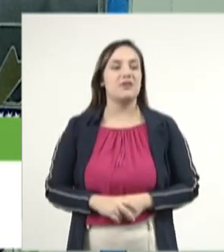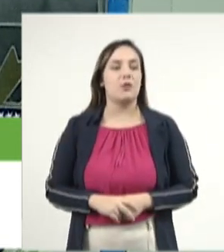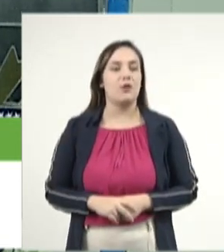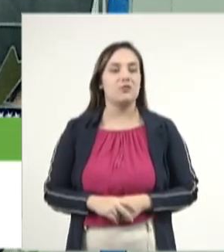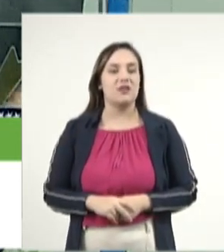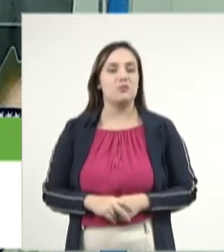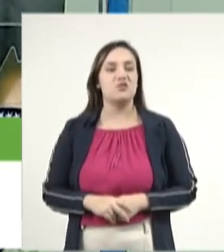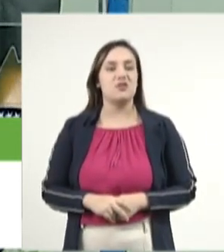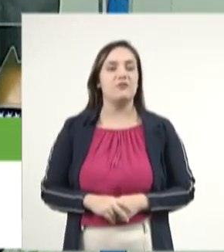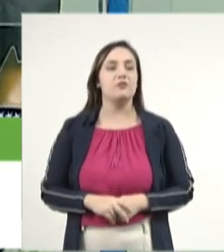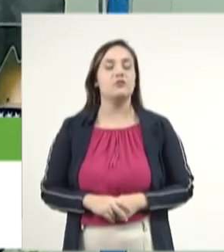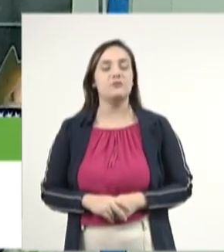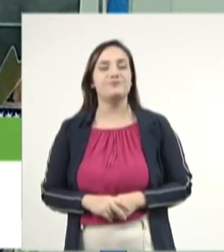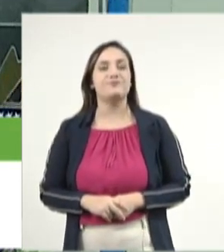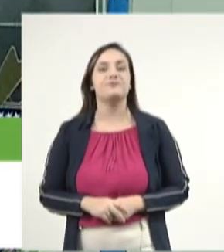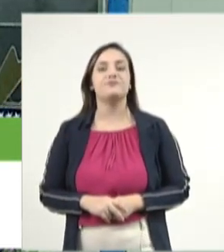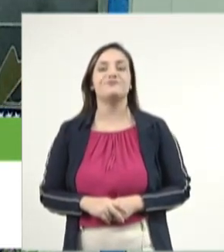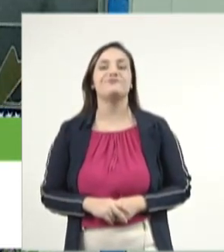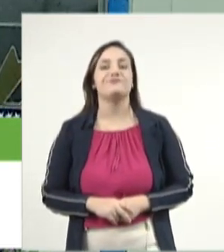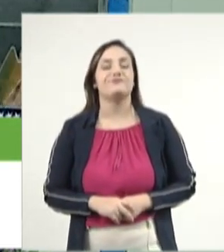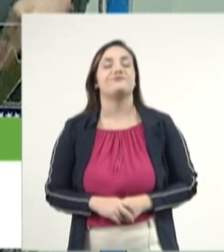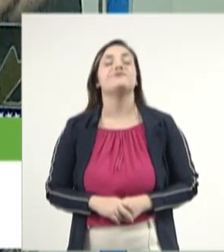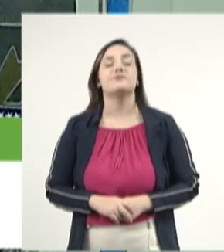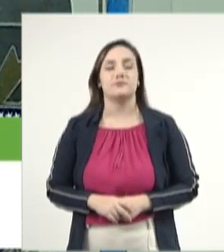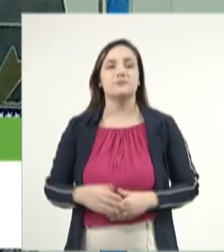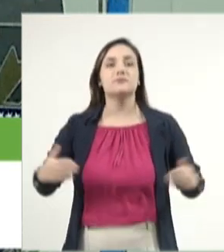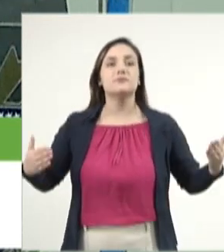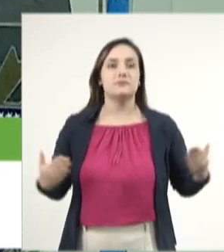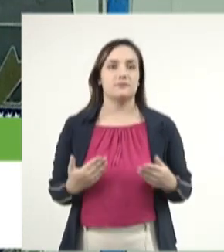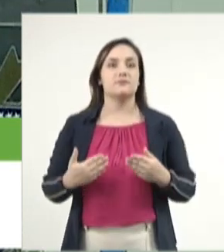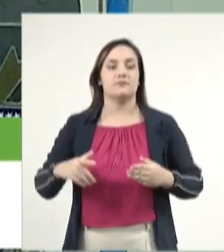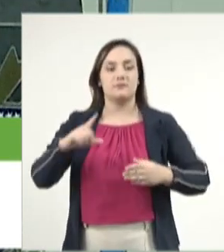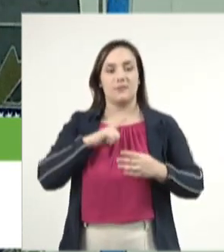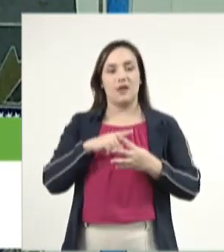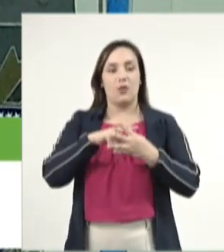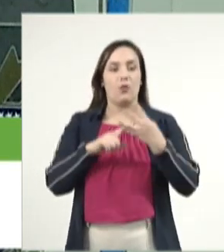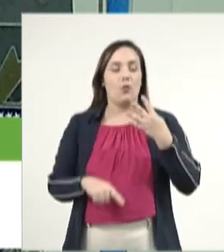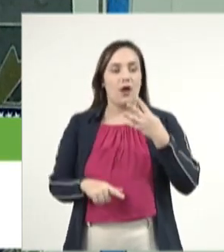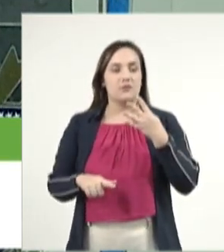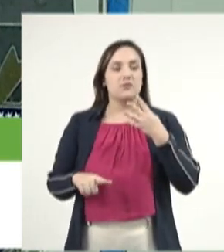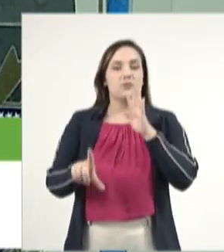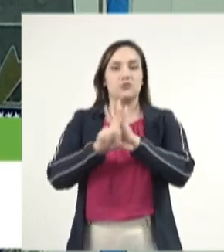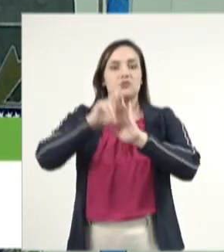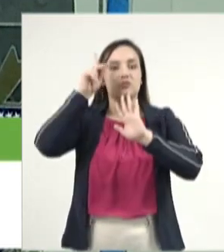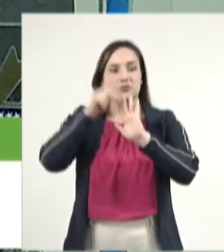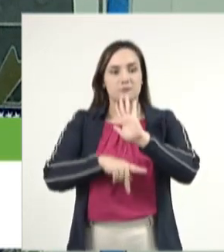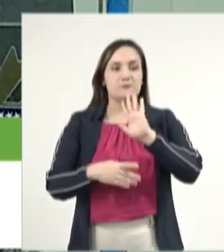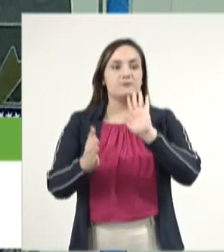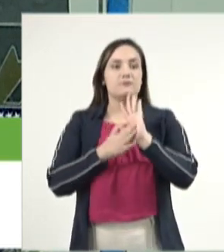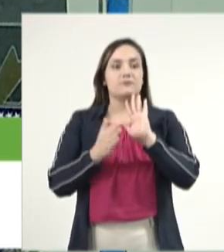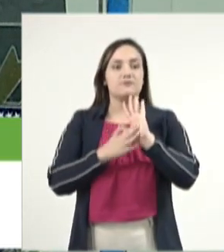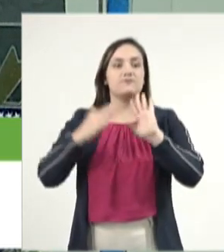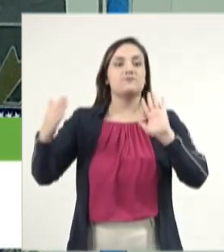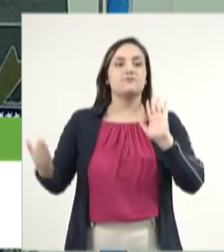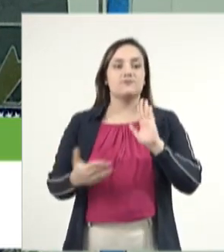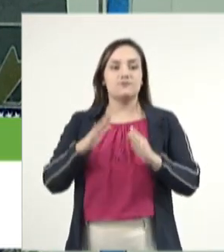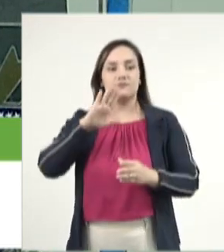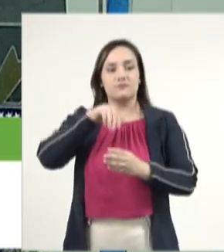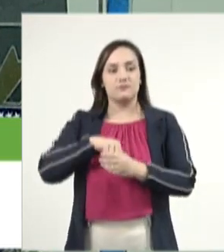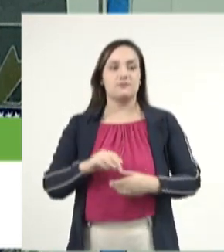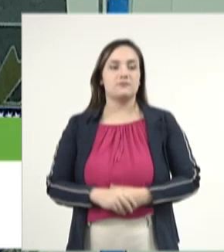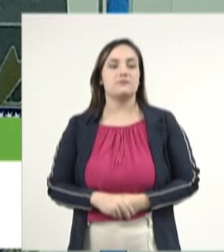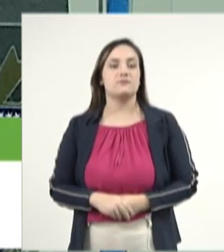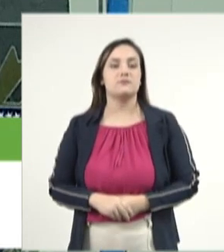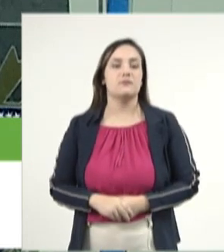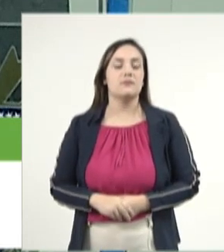Bom, vamos então repassando os projetos que já foram votados hoje. Hoje os deputados tinham 4 projetos de lei na pauta do dia. A